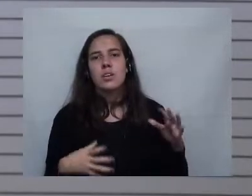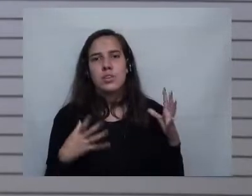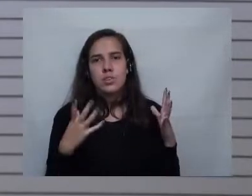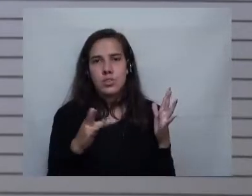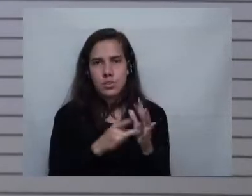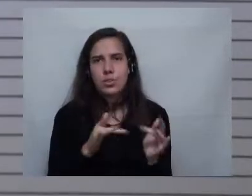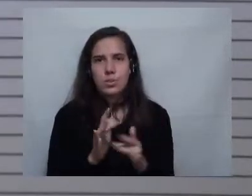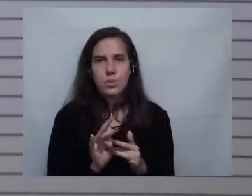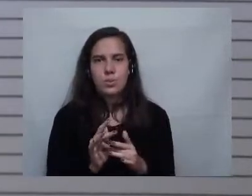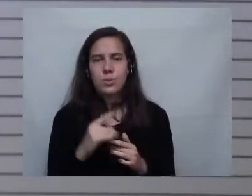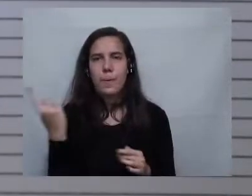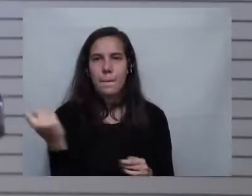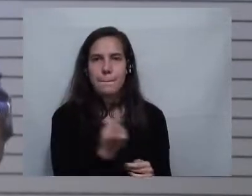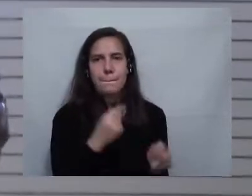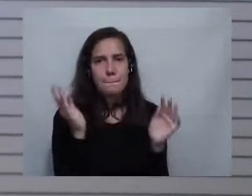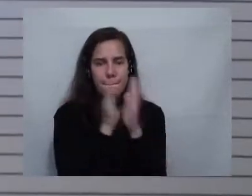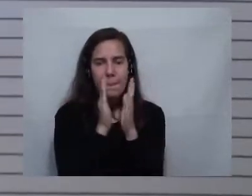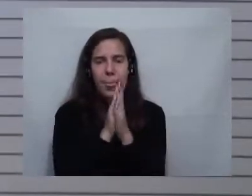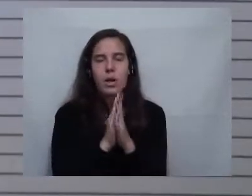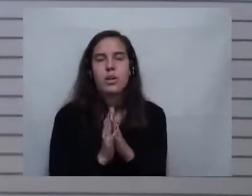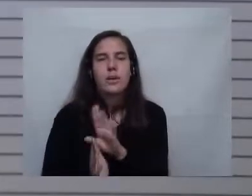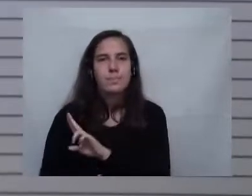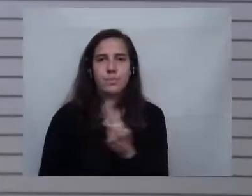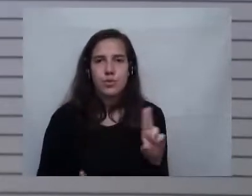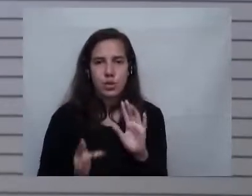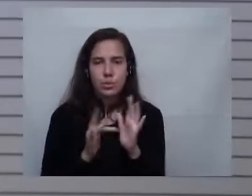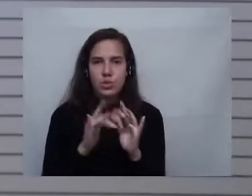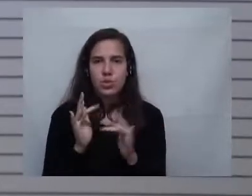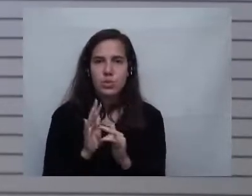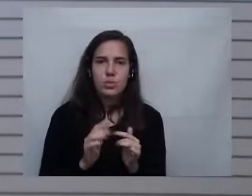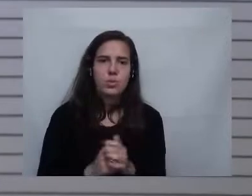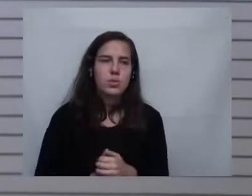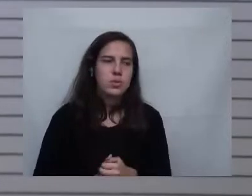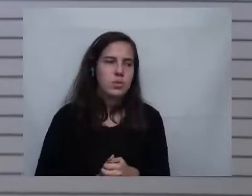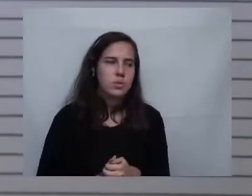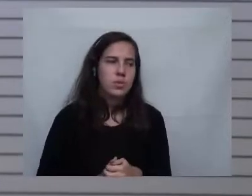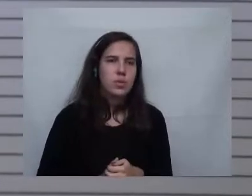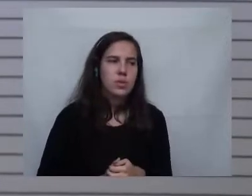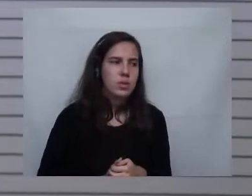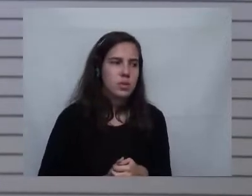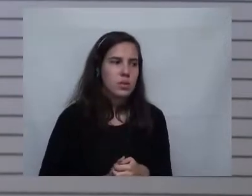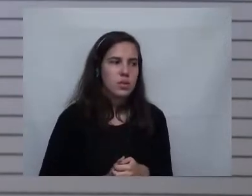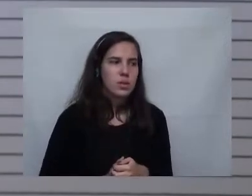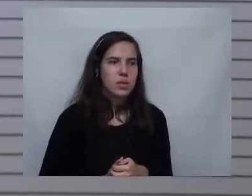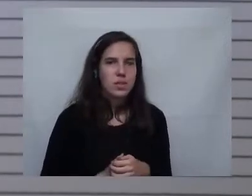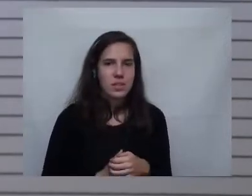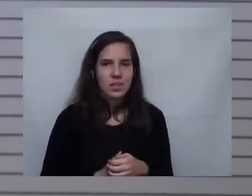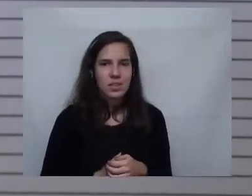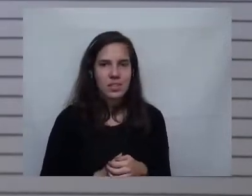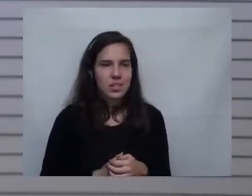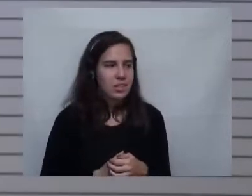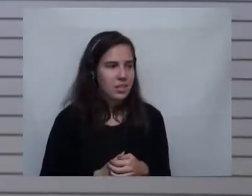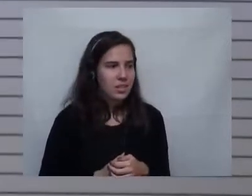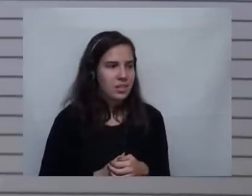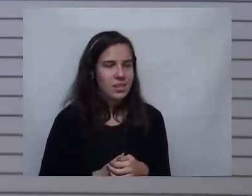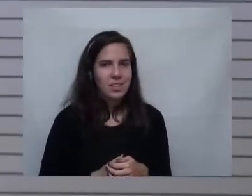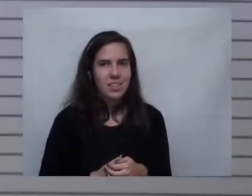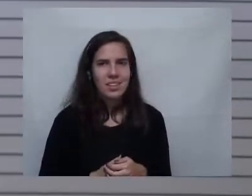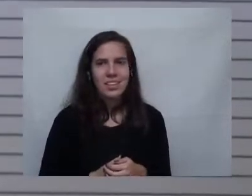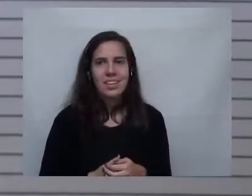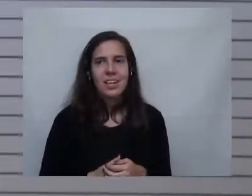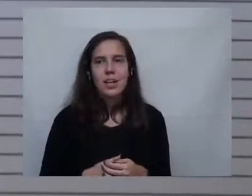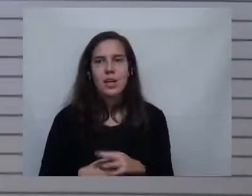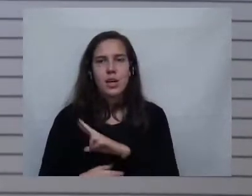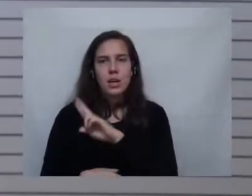Jesus Vamos orar em nome de Jesus é em nome de Jesus